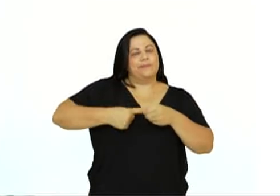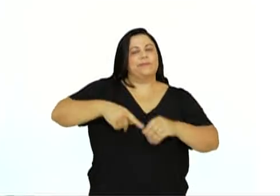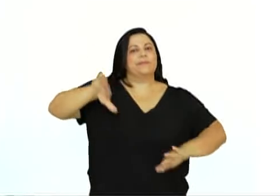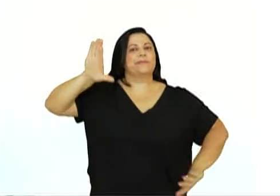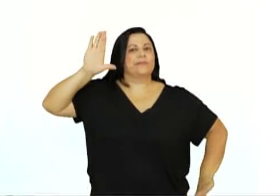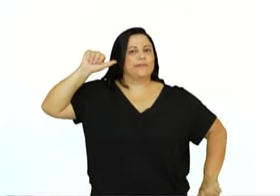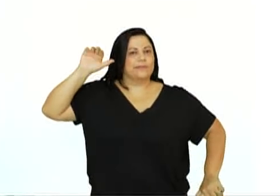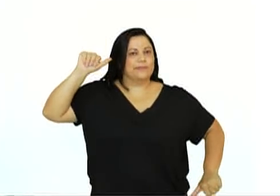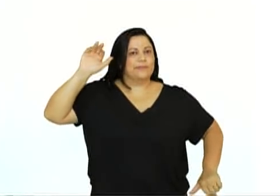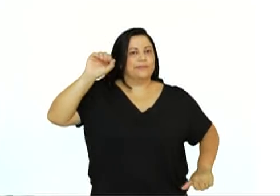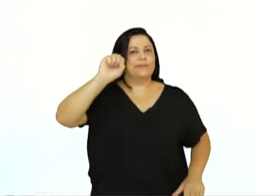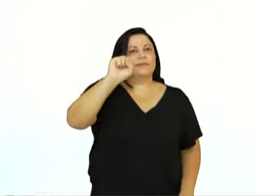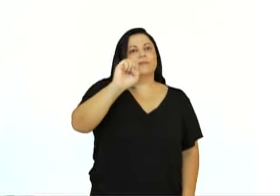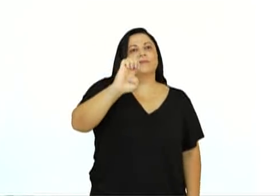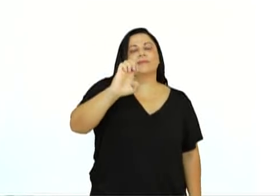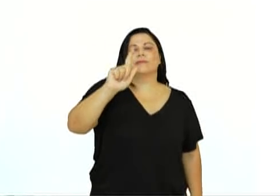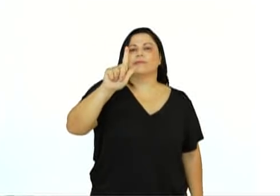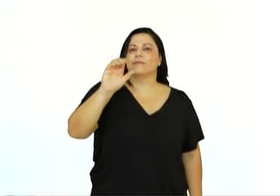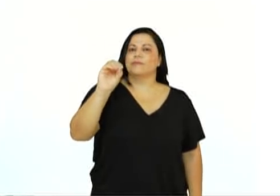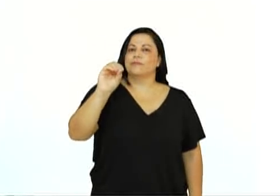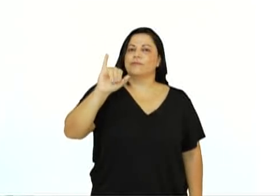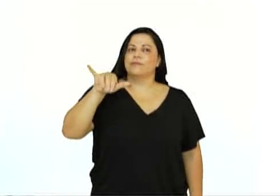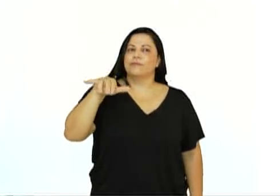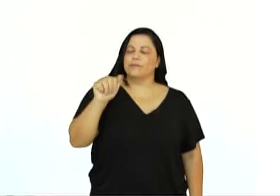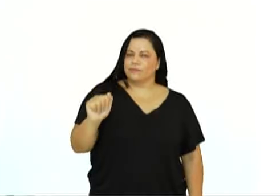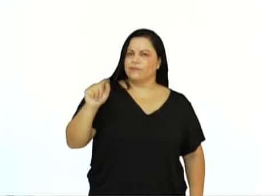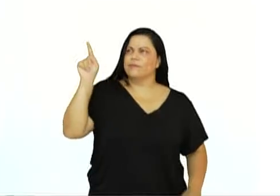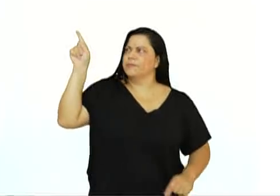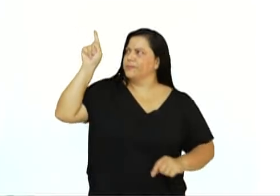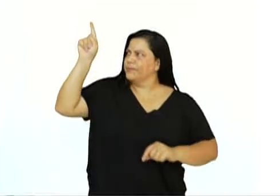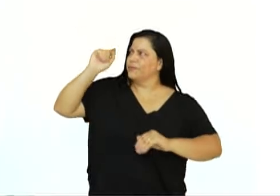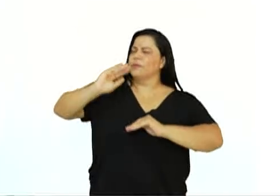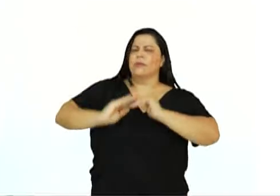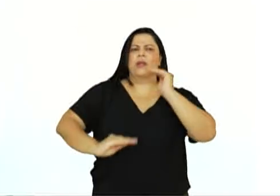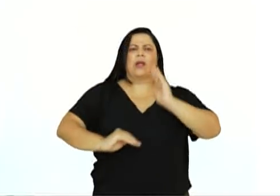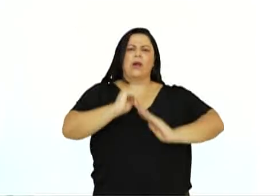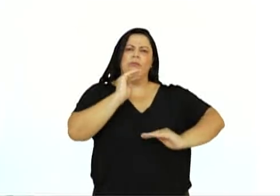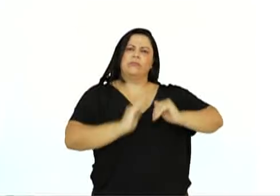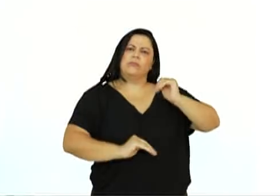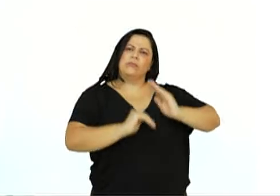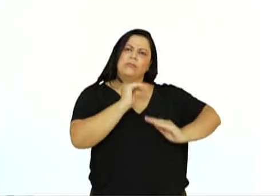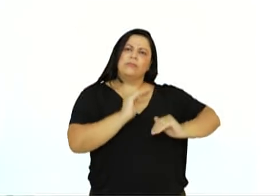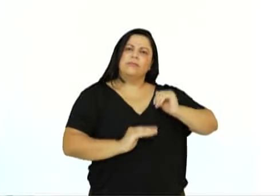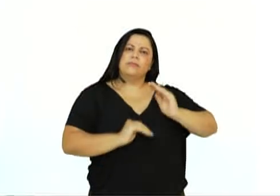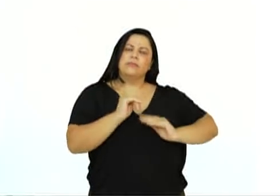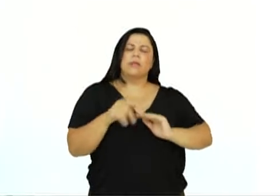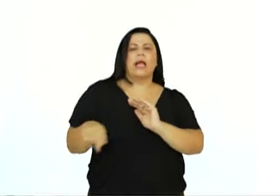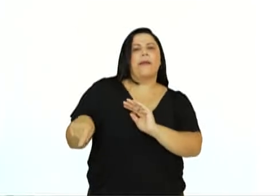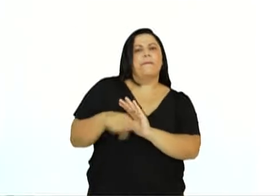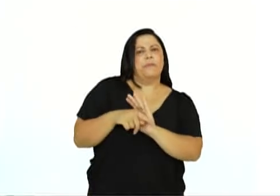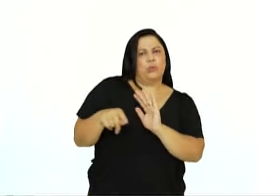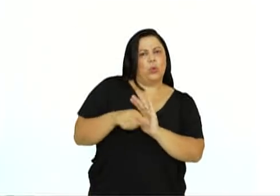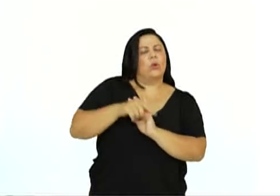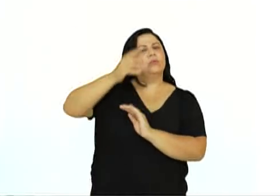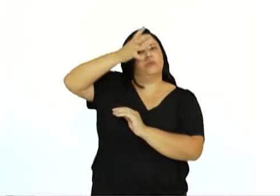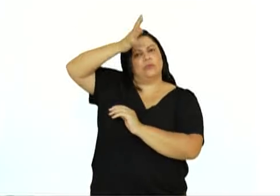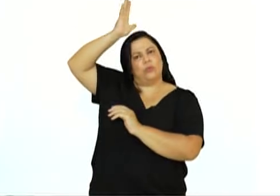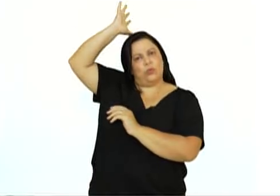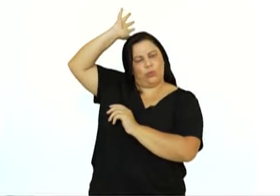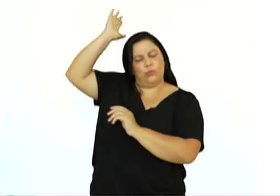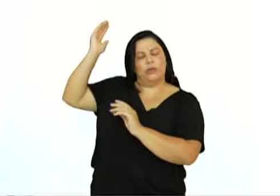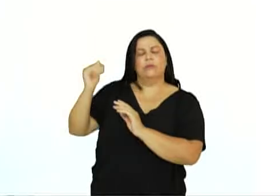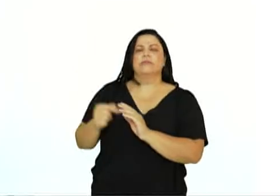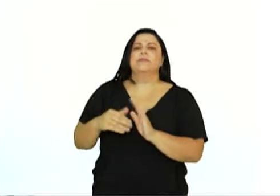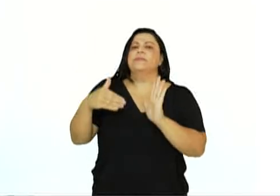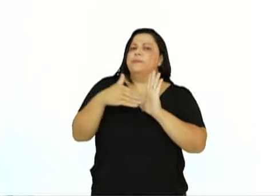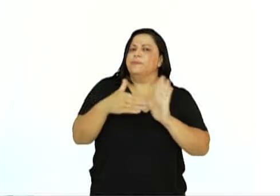Então vejam essa construção, né, chamada de aqueduto, é uma construção ainda do Império Romano, nos dias de